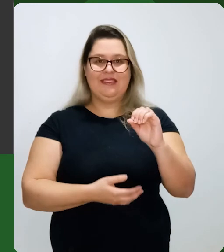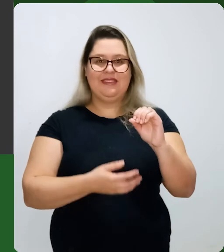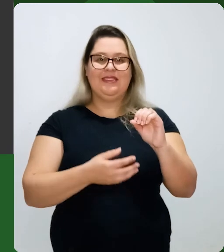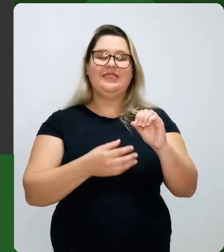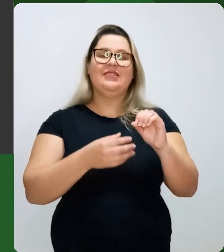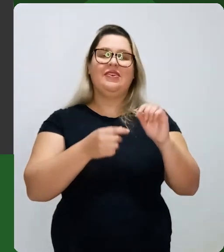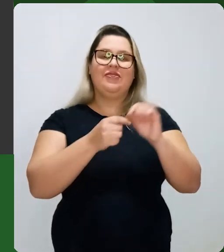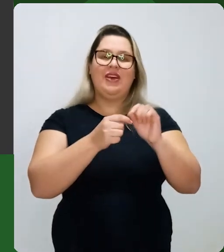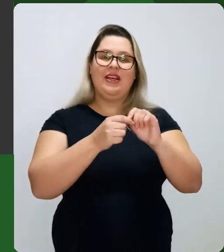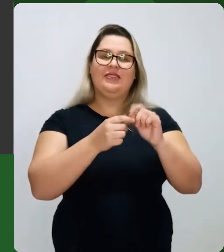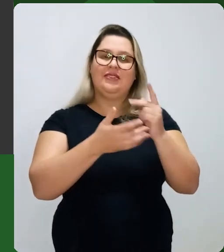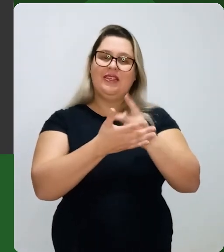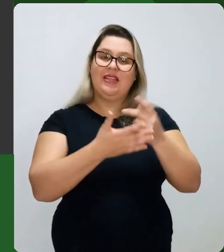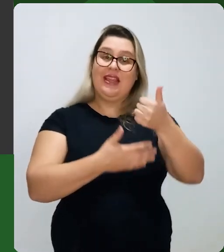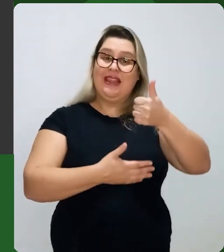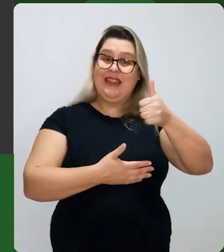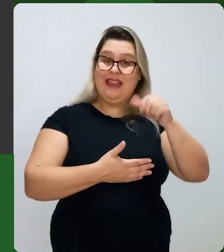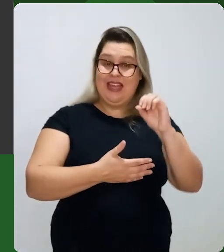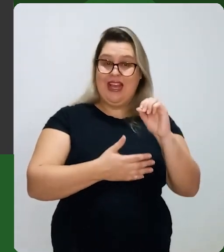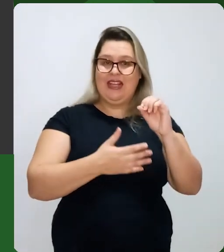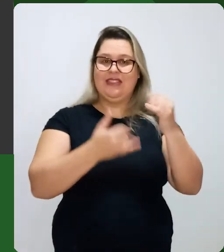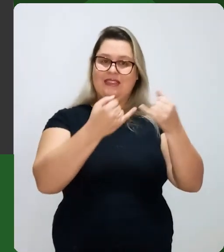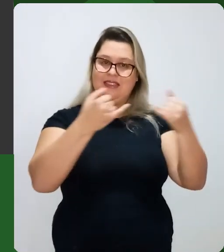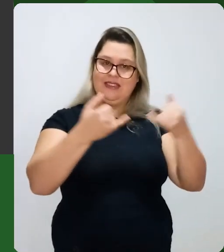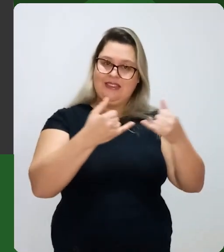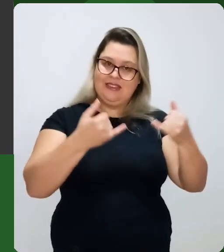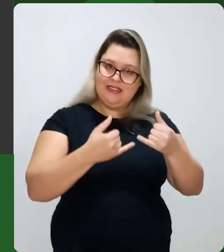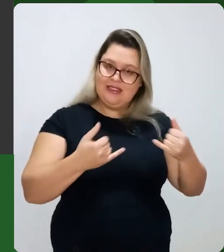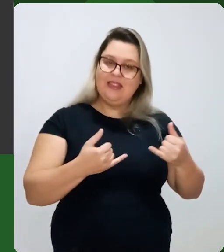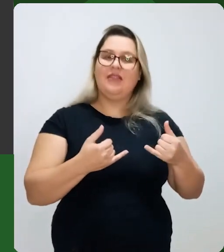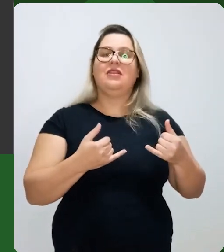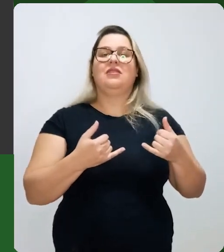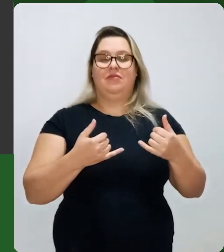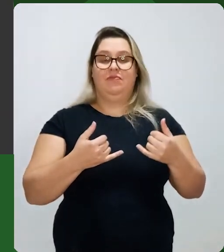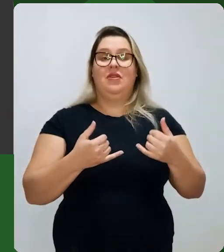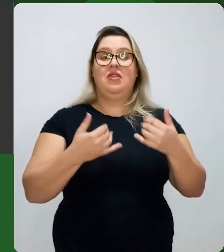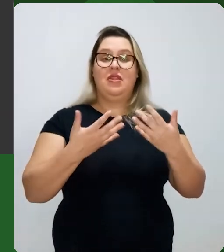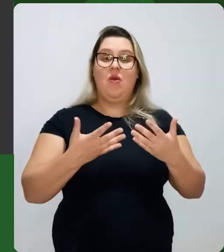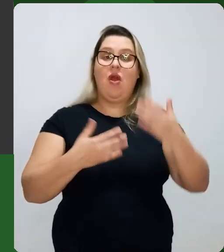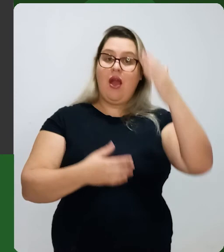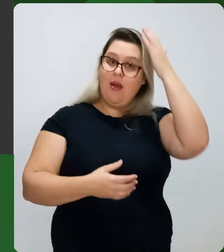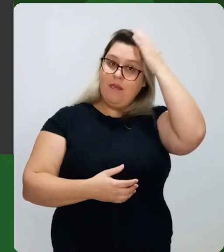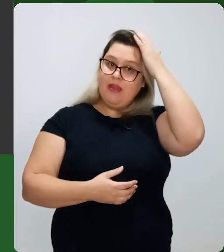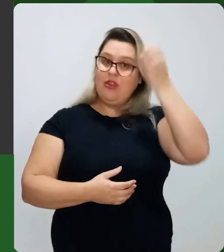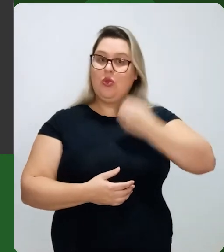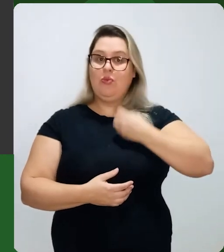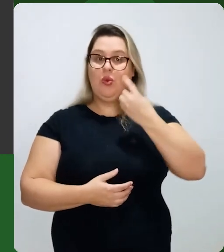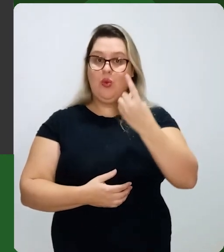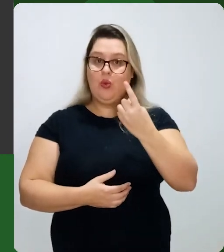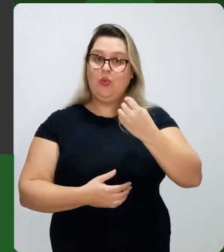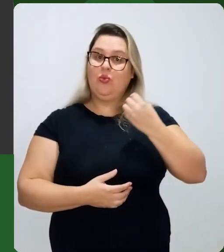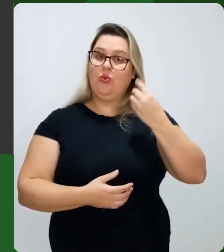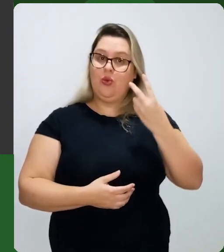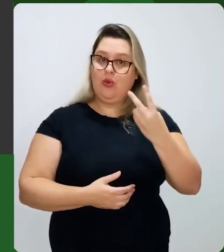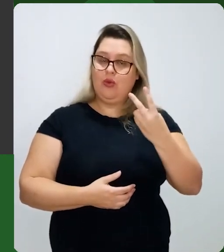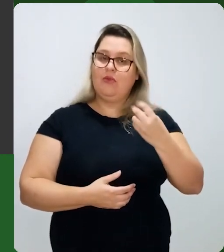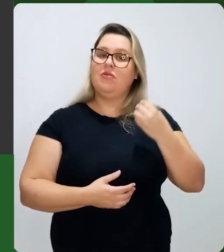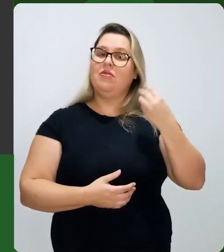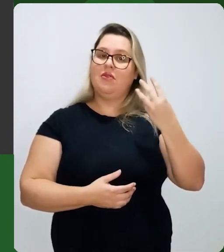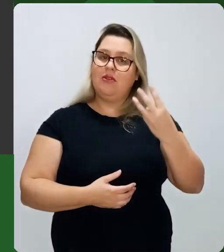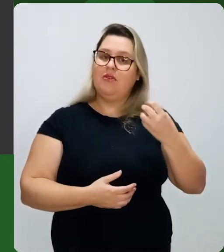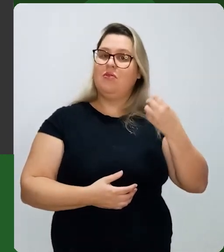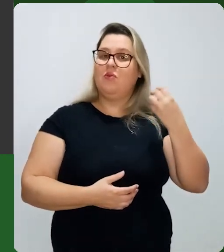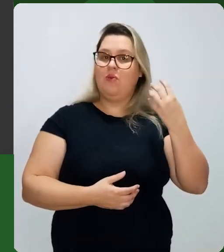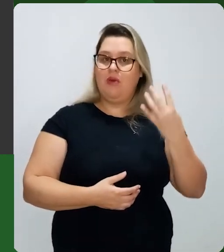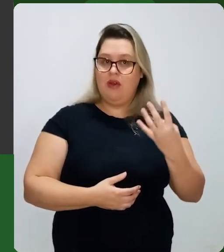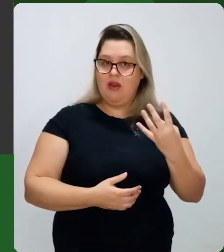Dez traços. 10 traços, 9 cabeças. Já vamos colocar um número nelas. Então, cabeça número 1,